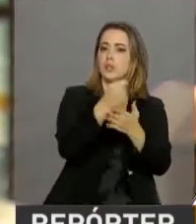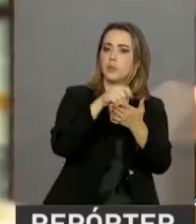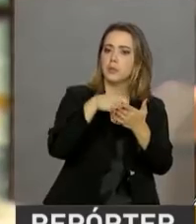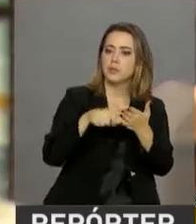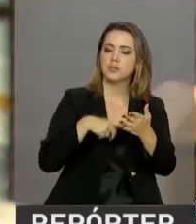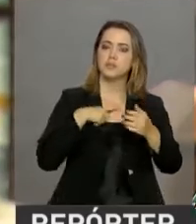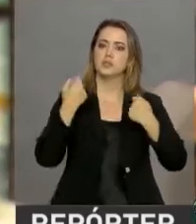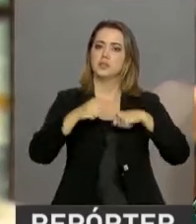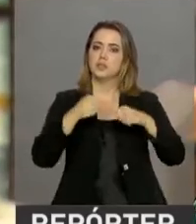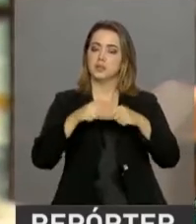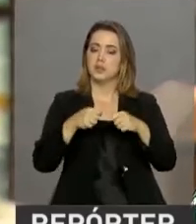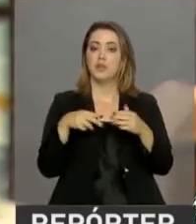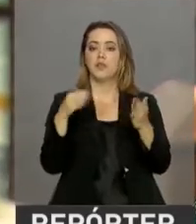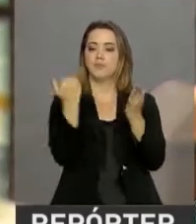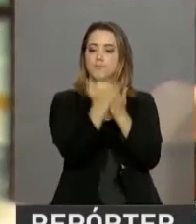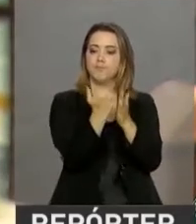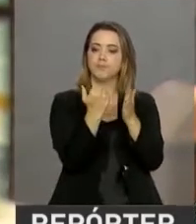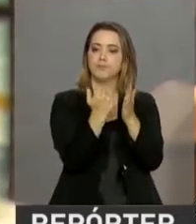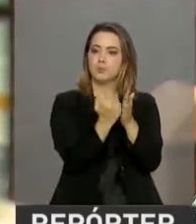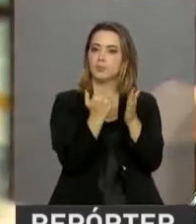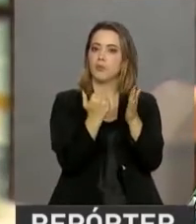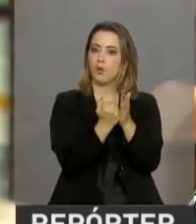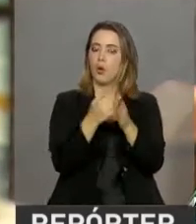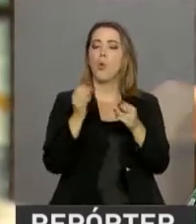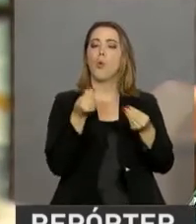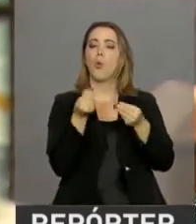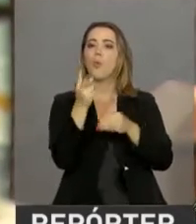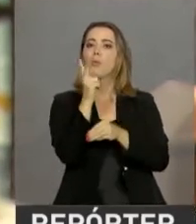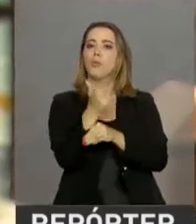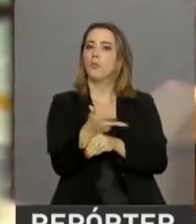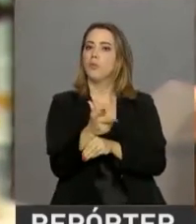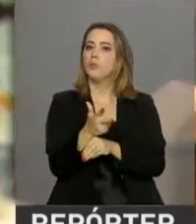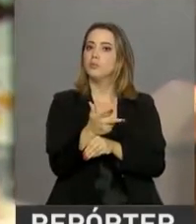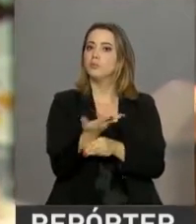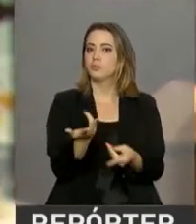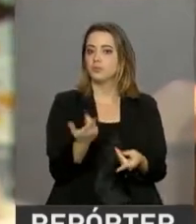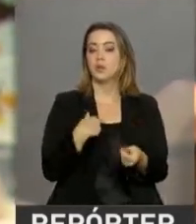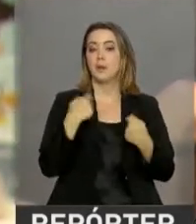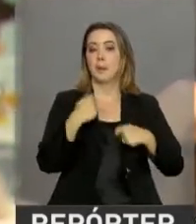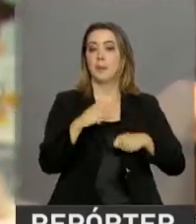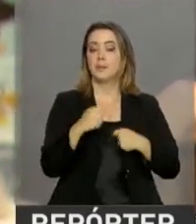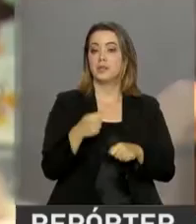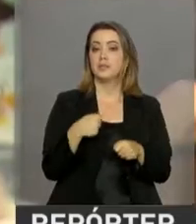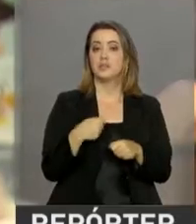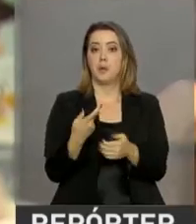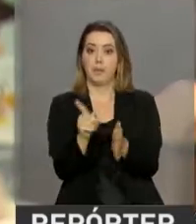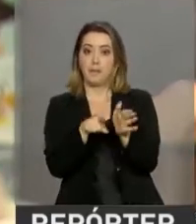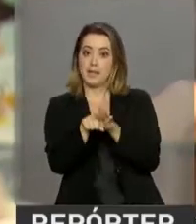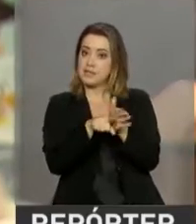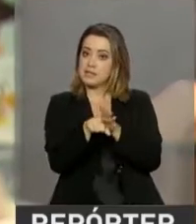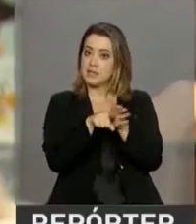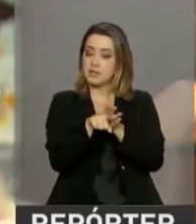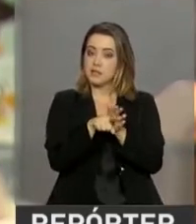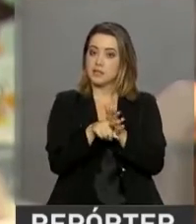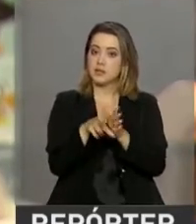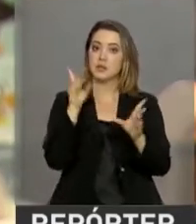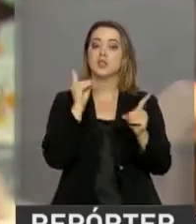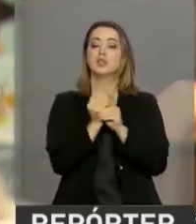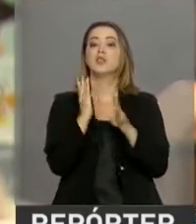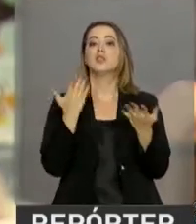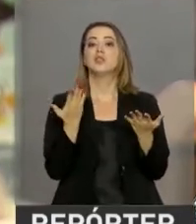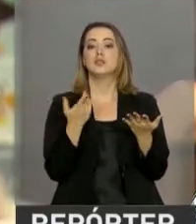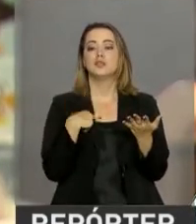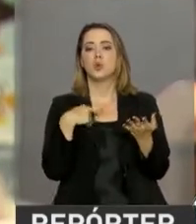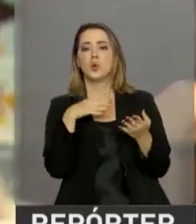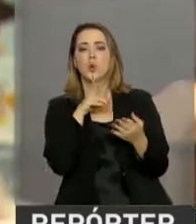fazer um roteiro para desenvolver os vídeos, tiveram que fazer pesquisas para descobrir